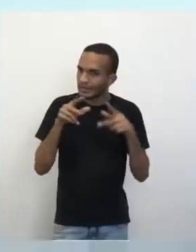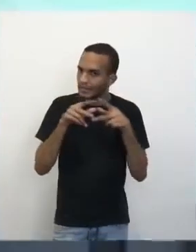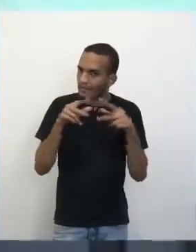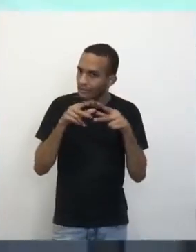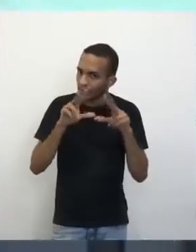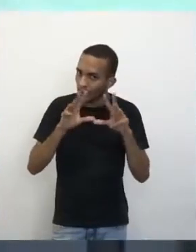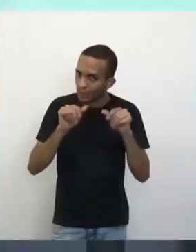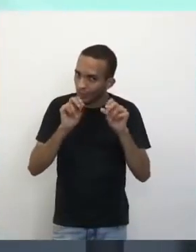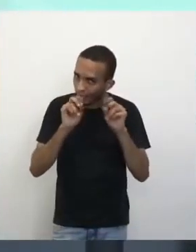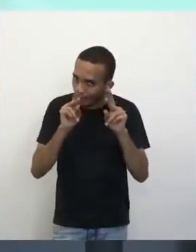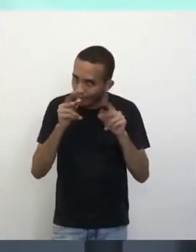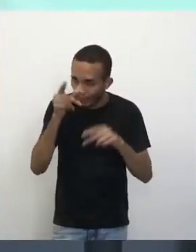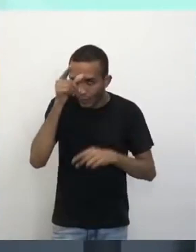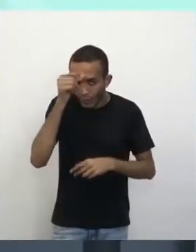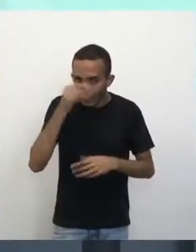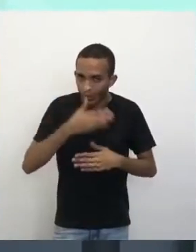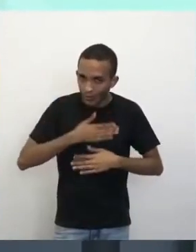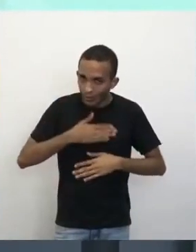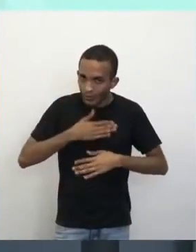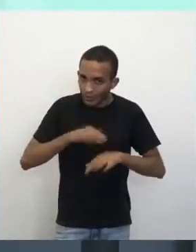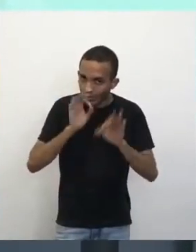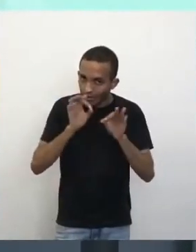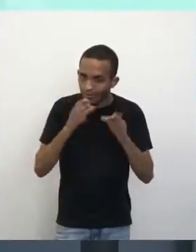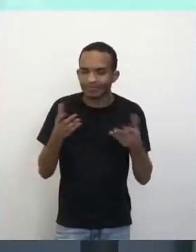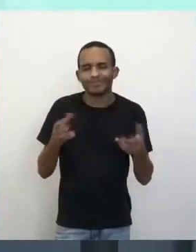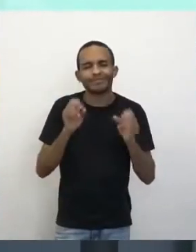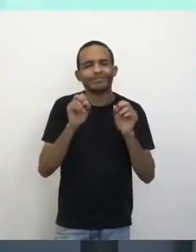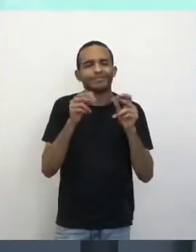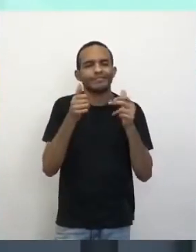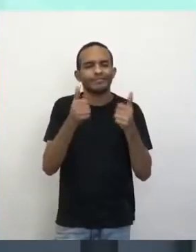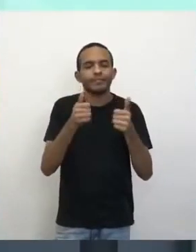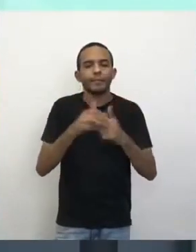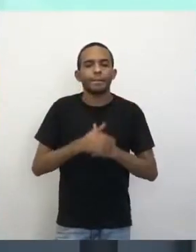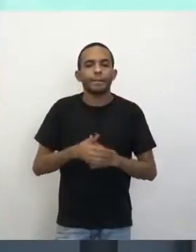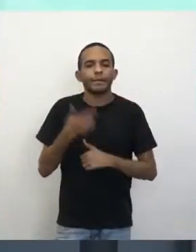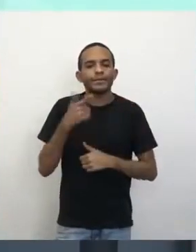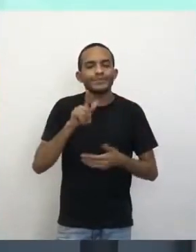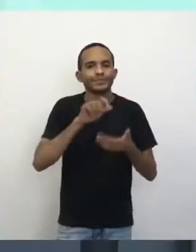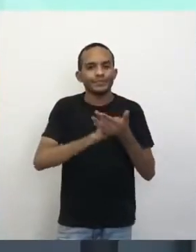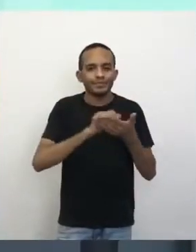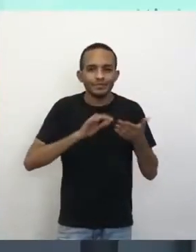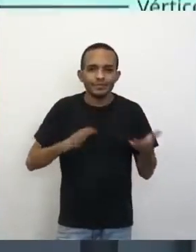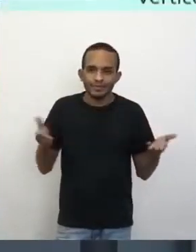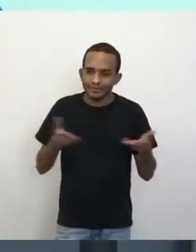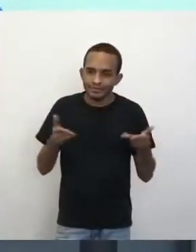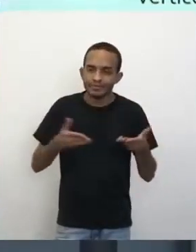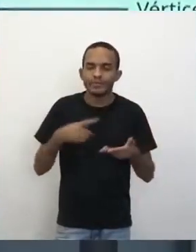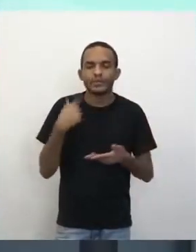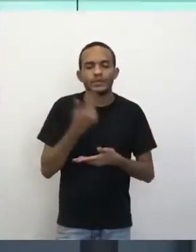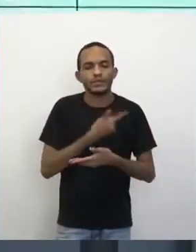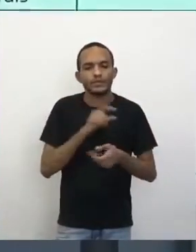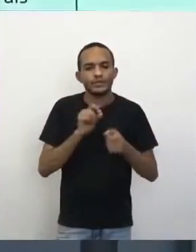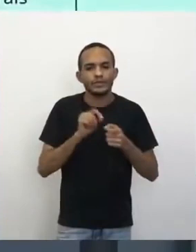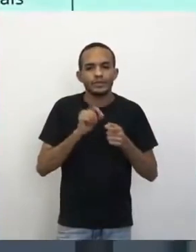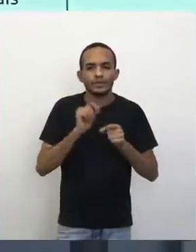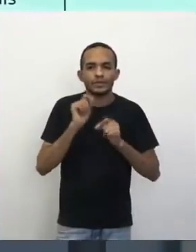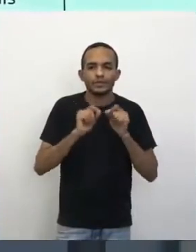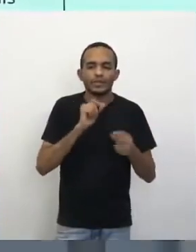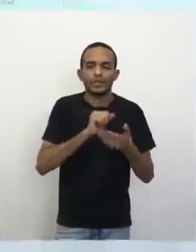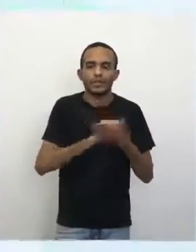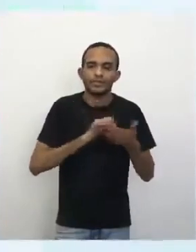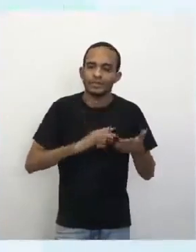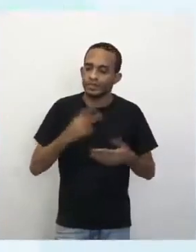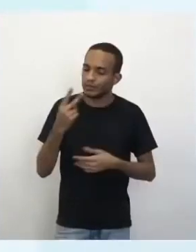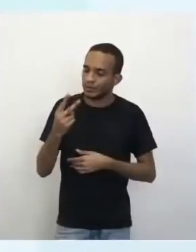Tudo tranquilo? Tudo certo? Muito bem. Então, vamos fazer uma atividade? Então, nós vamos agora para a